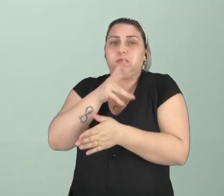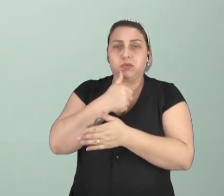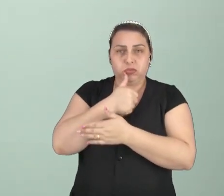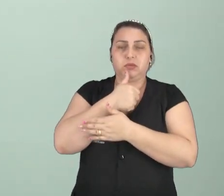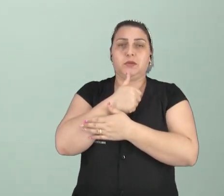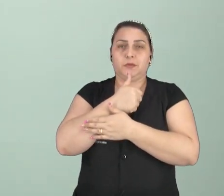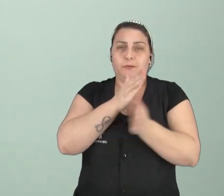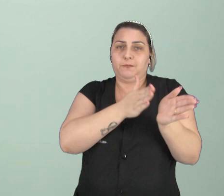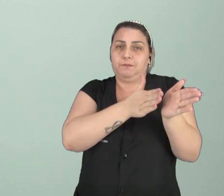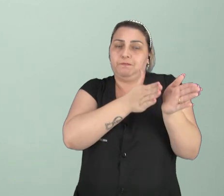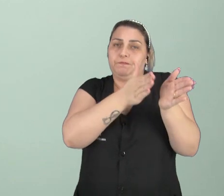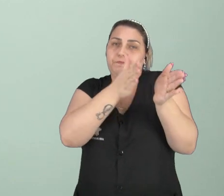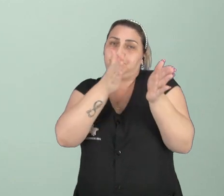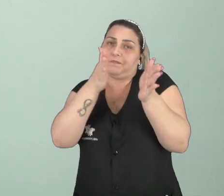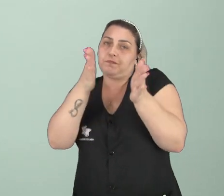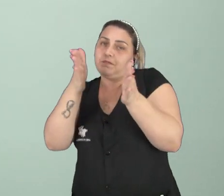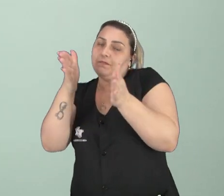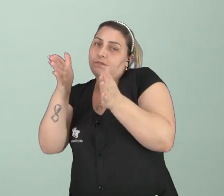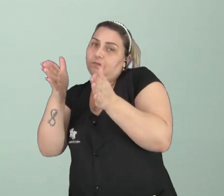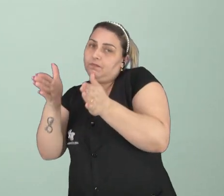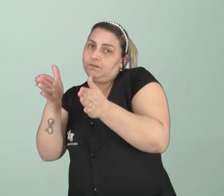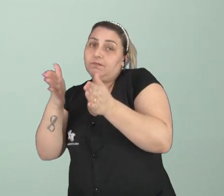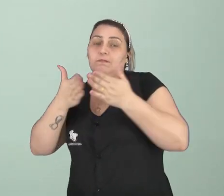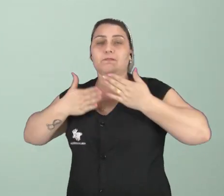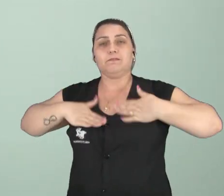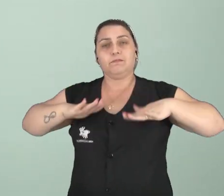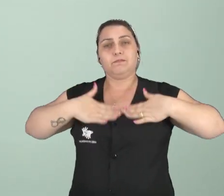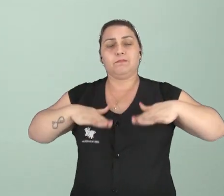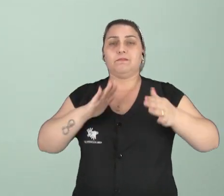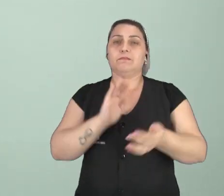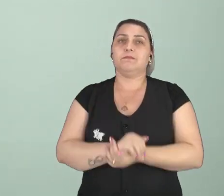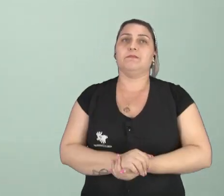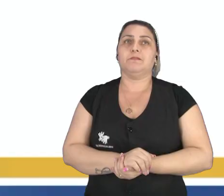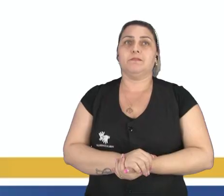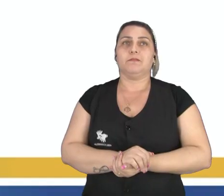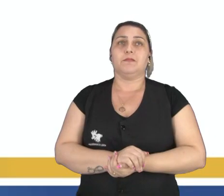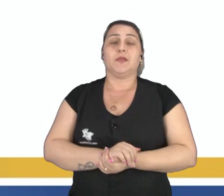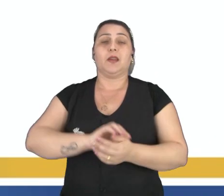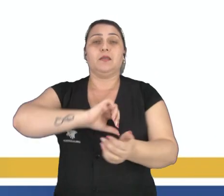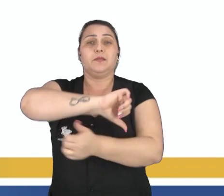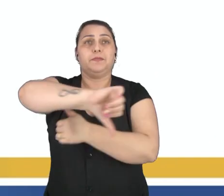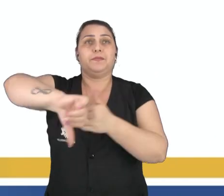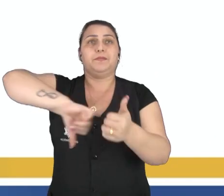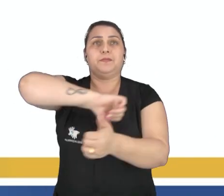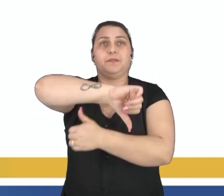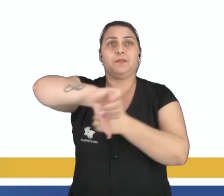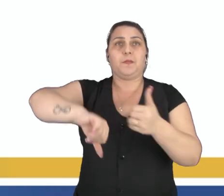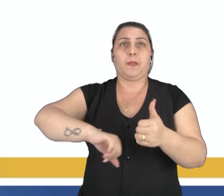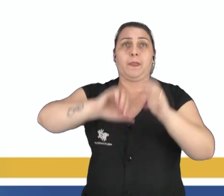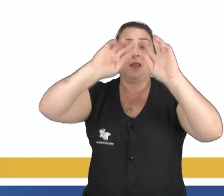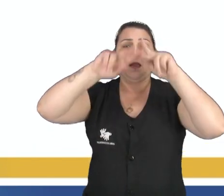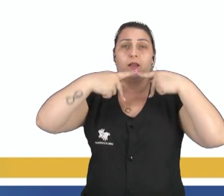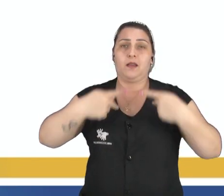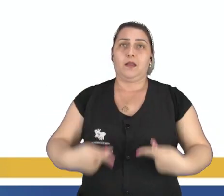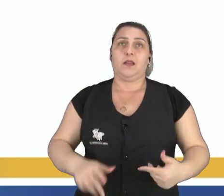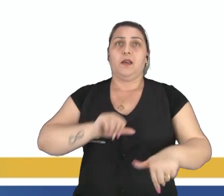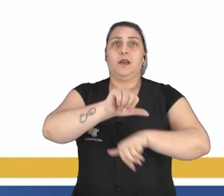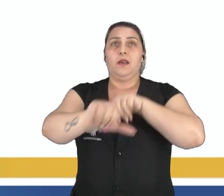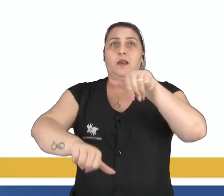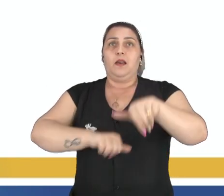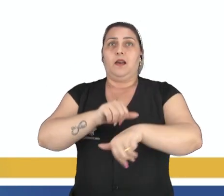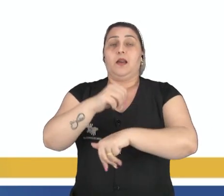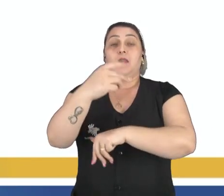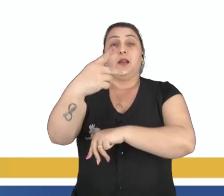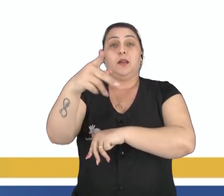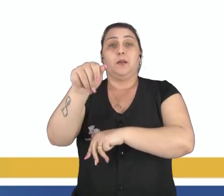e isso foi um processo lento e gradual, certo? Continuando. Transformações. Então vamos lá falar um pouquinho